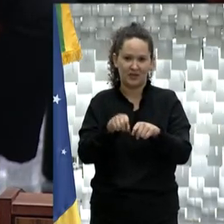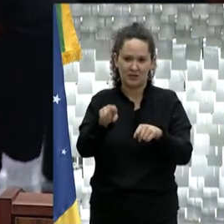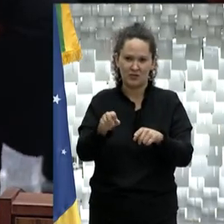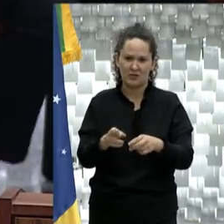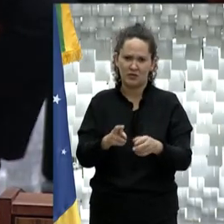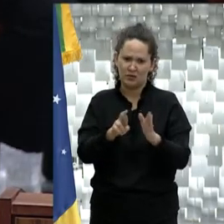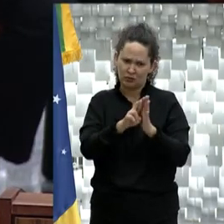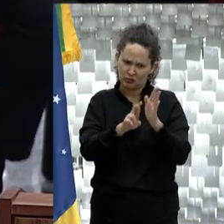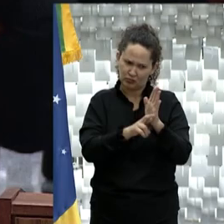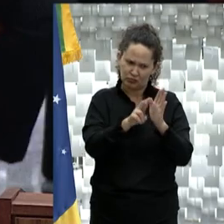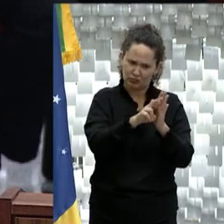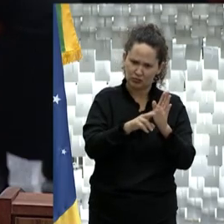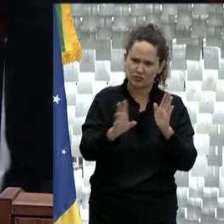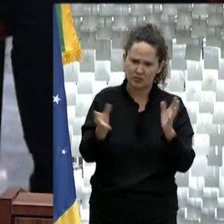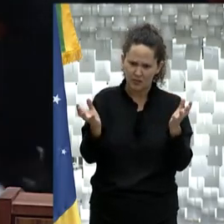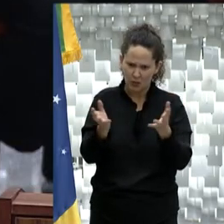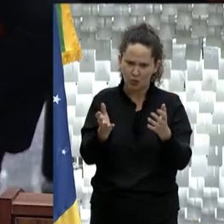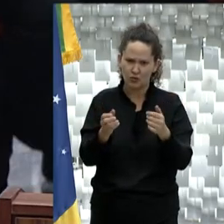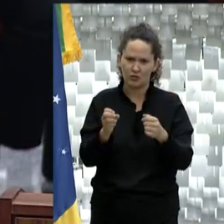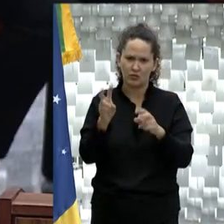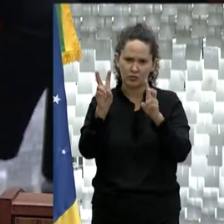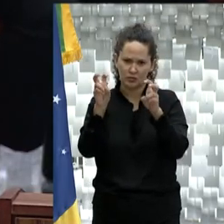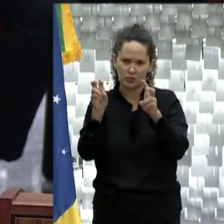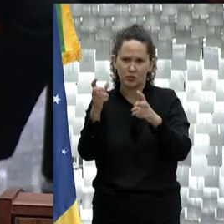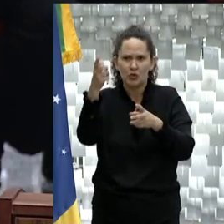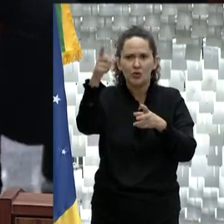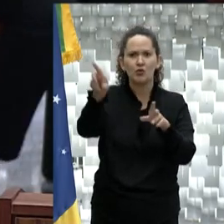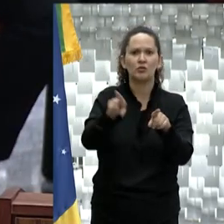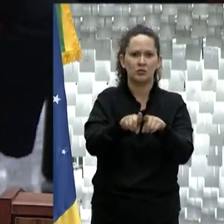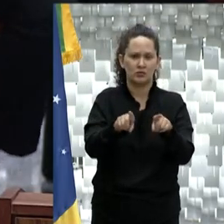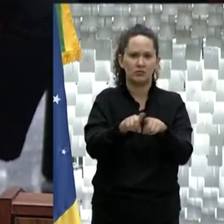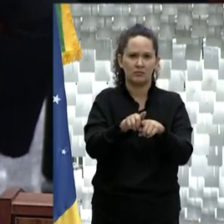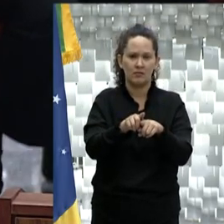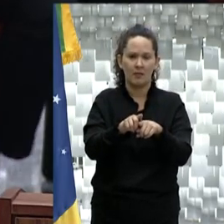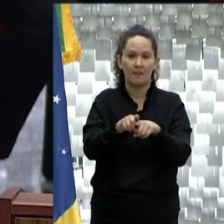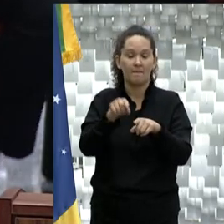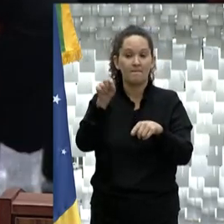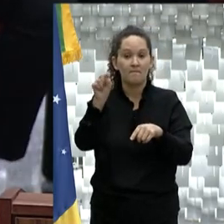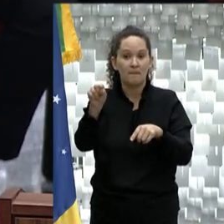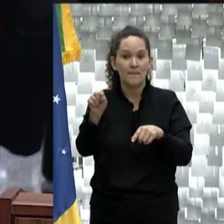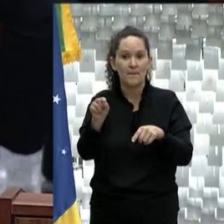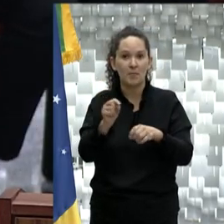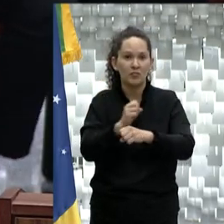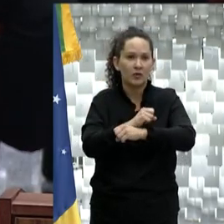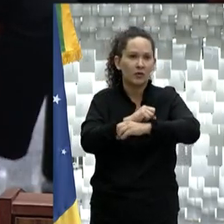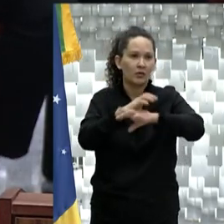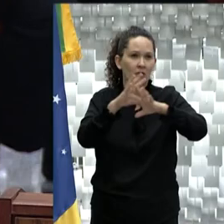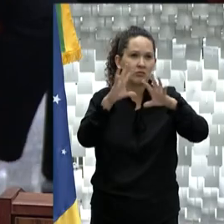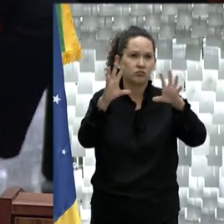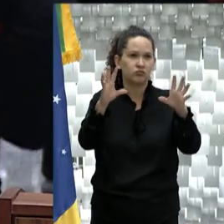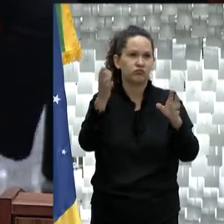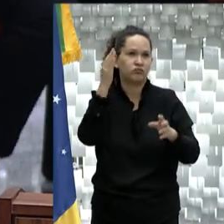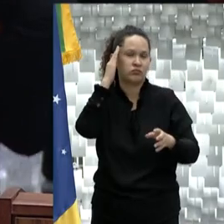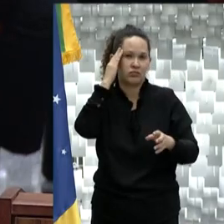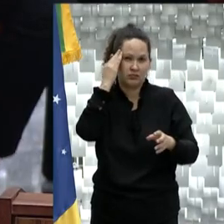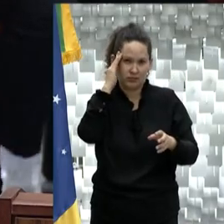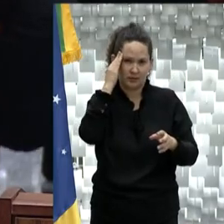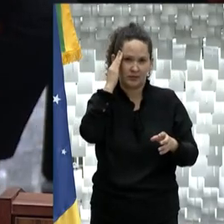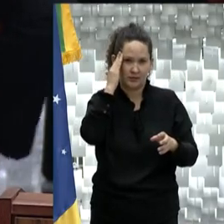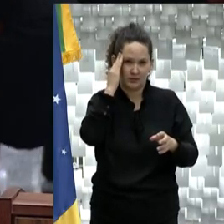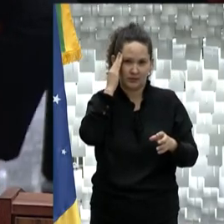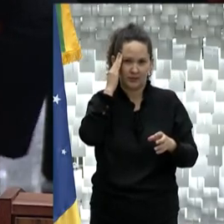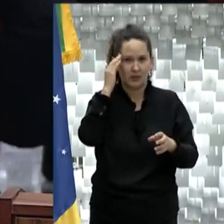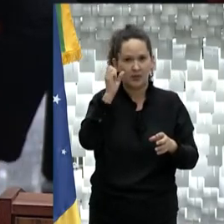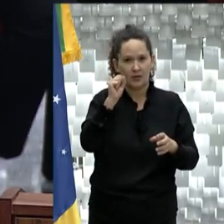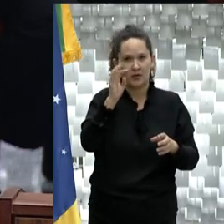rigor, nesta matéria e em outras tantas, e com essa amplitude de entendimento, que o